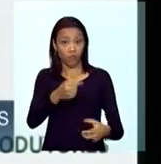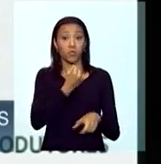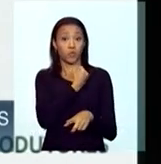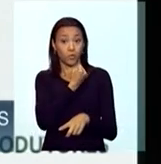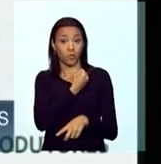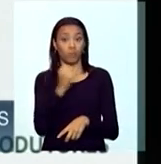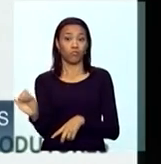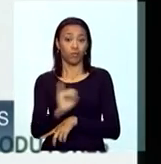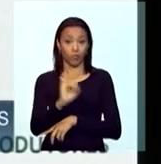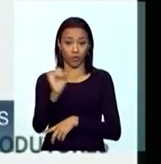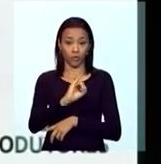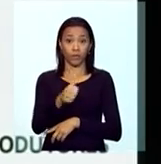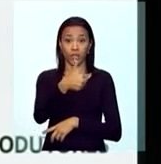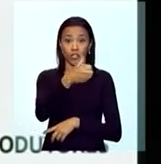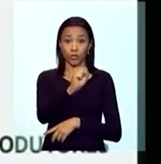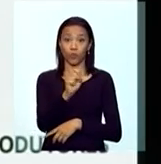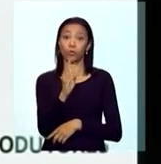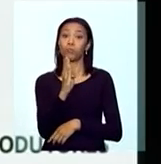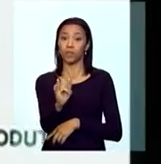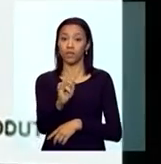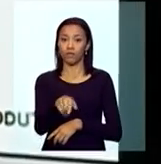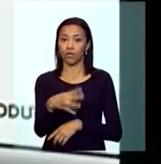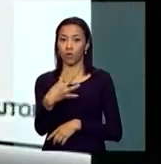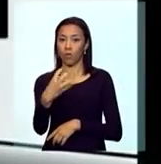bastante importante, 18.400. Vai.